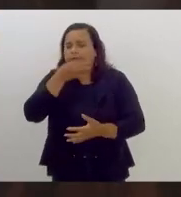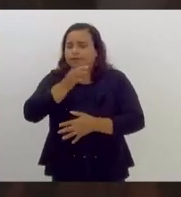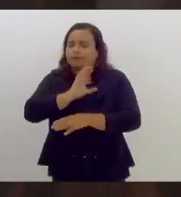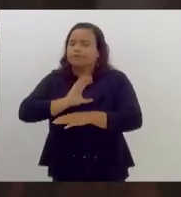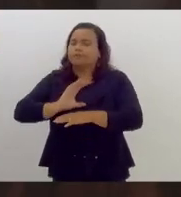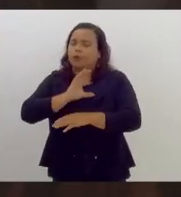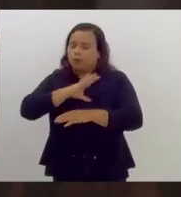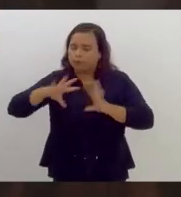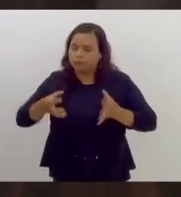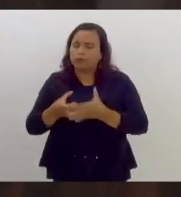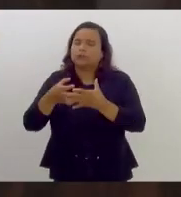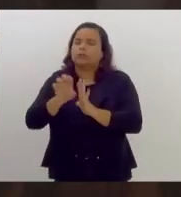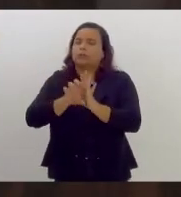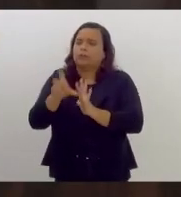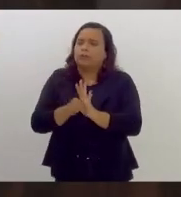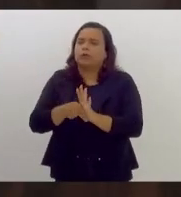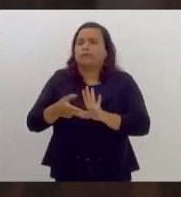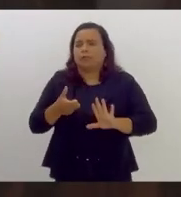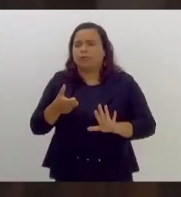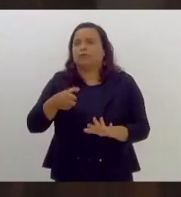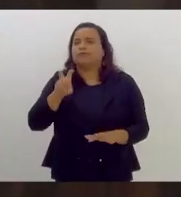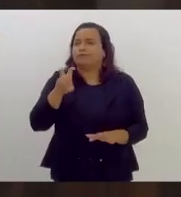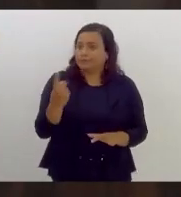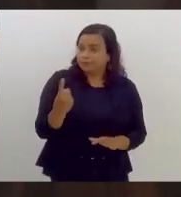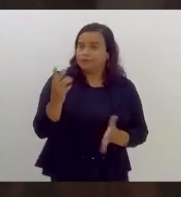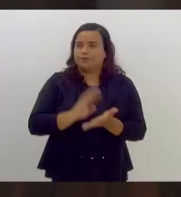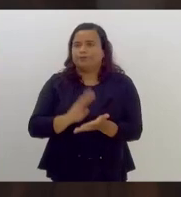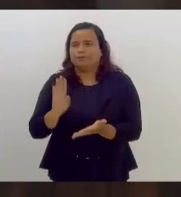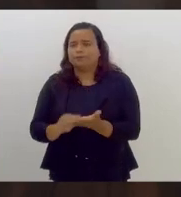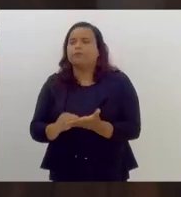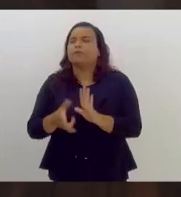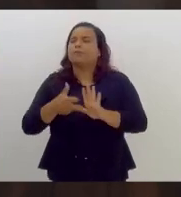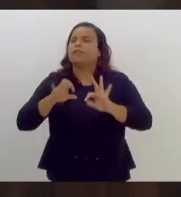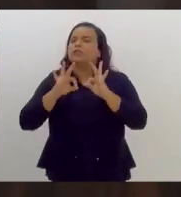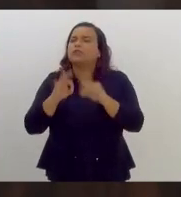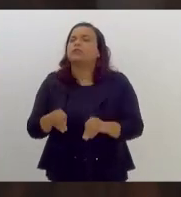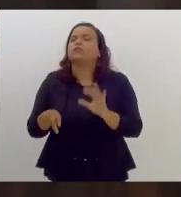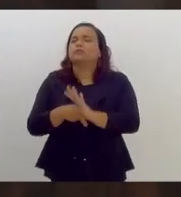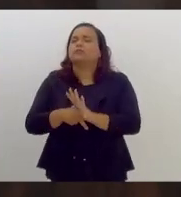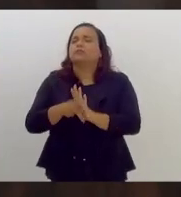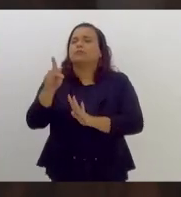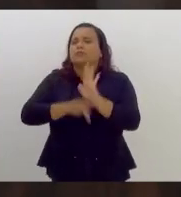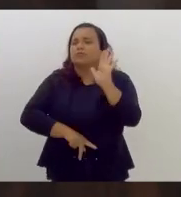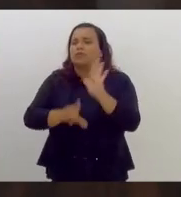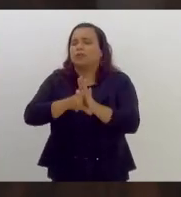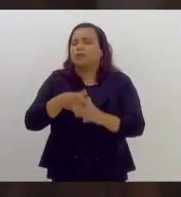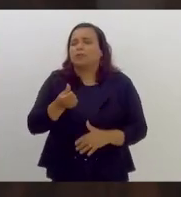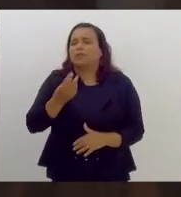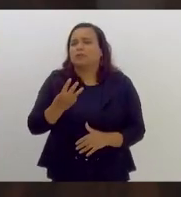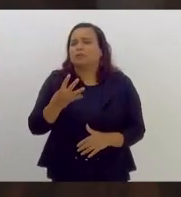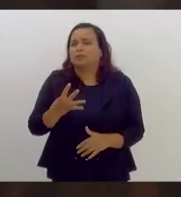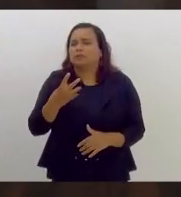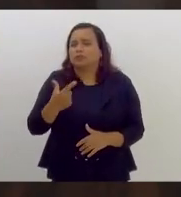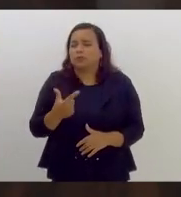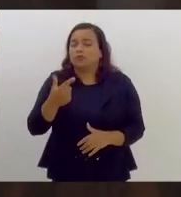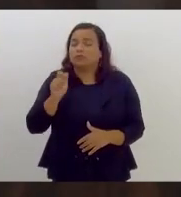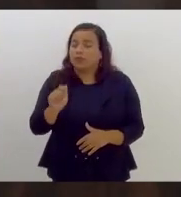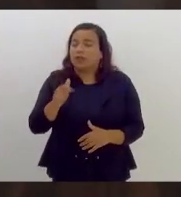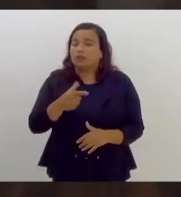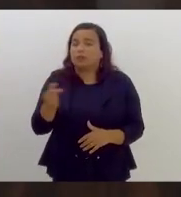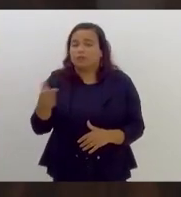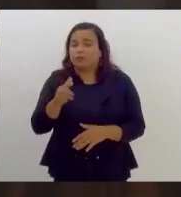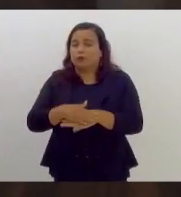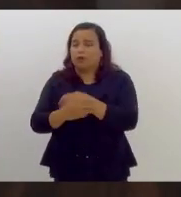Condicionais e Veto. 51º da pauta, veto total aposto ao projeto de lei 6342-A de 22,